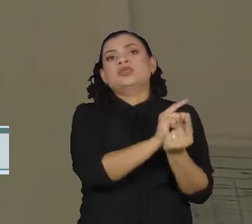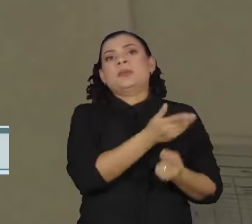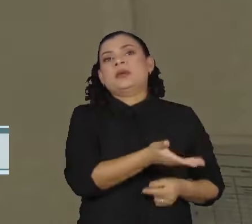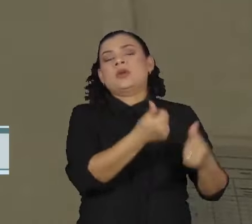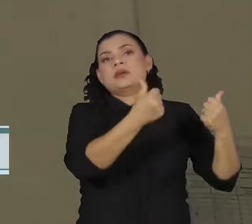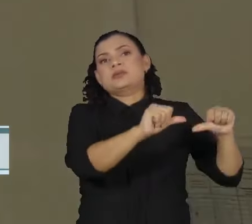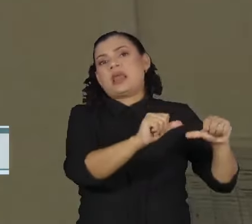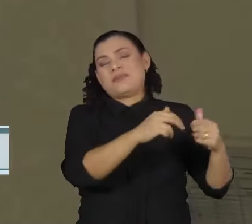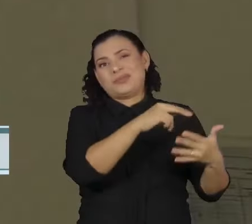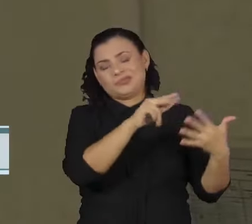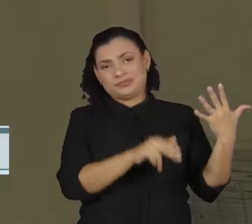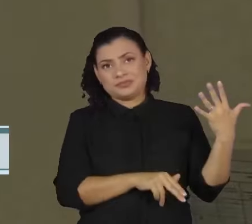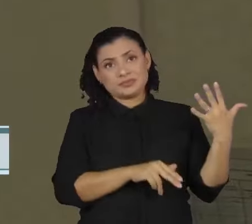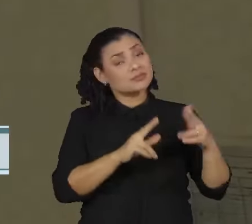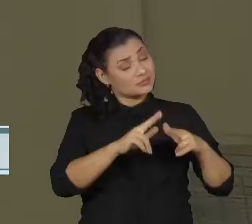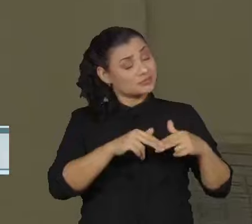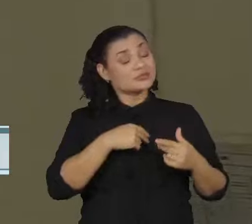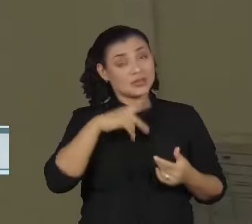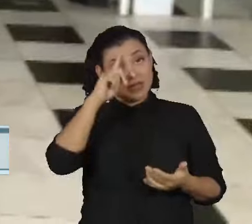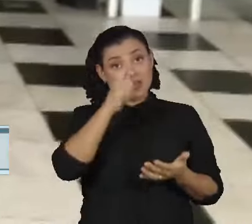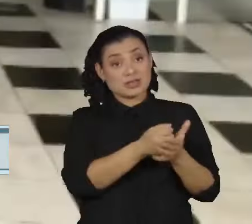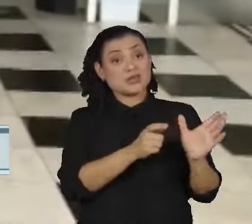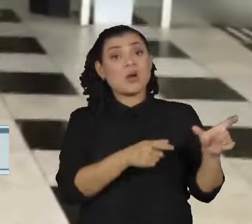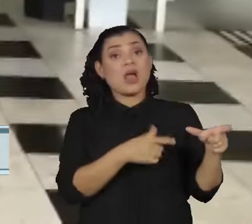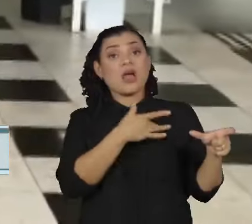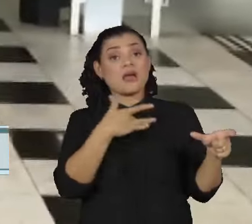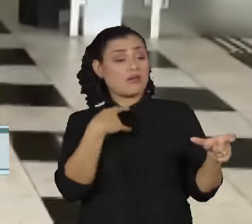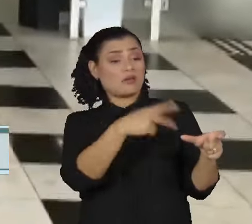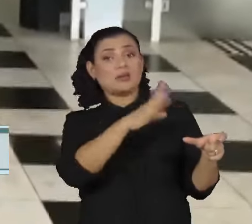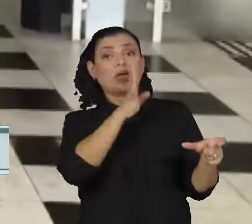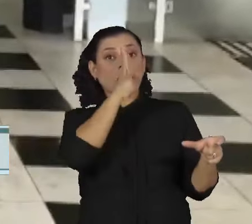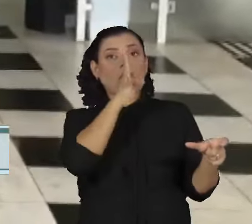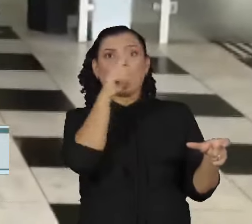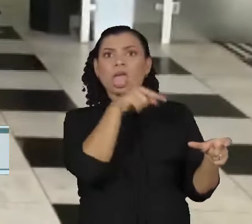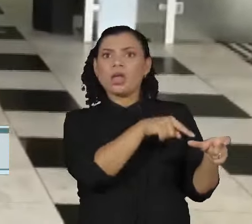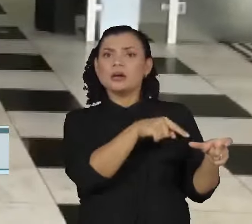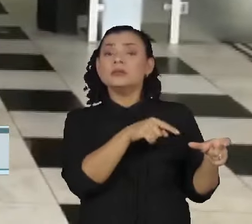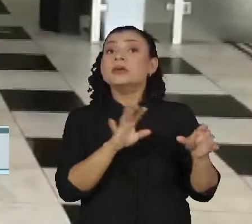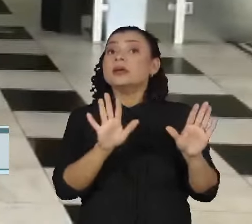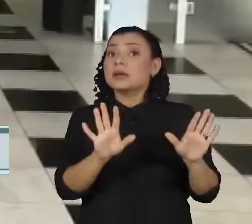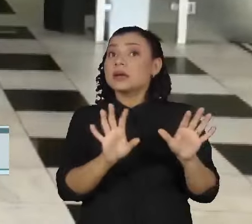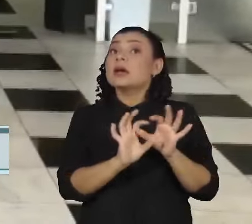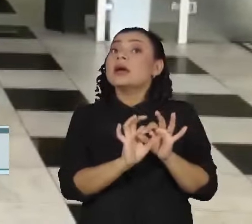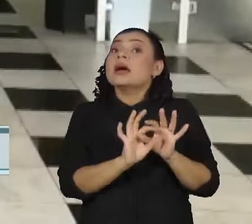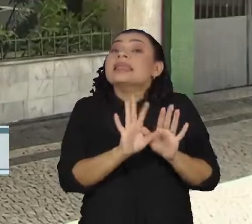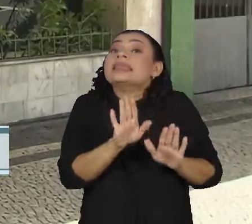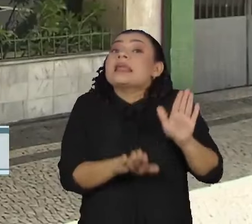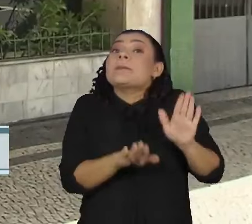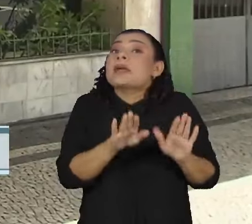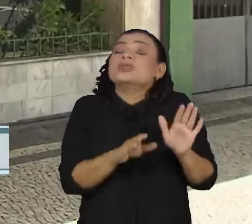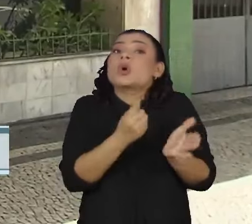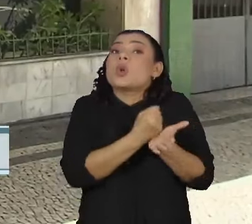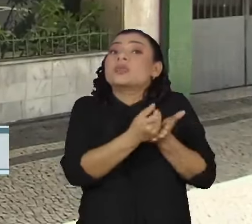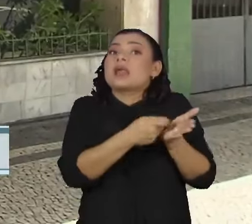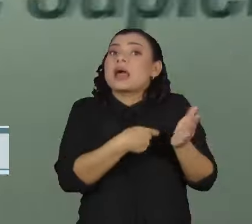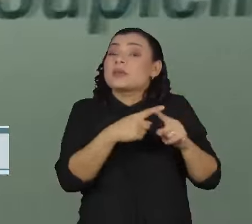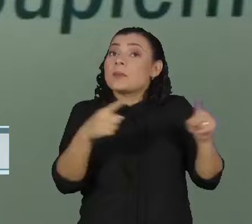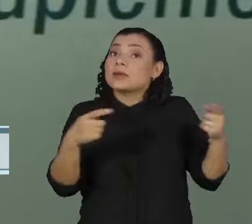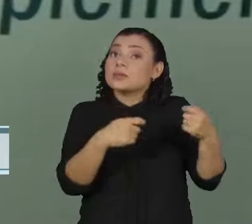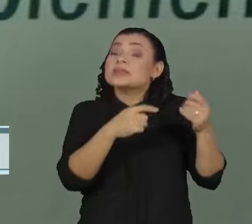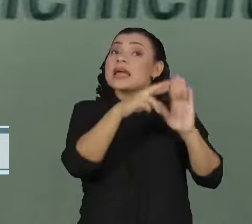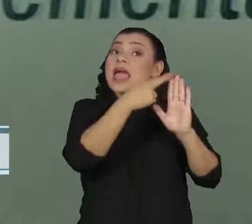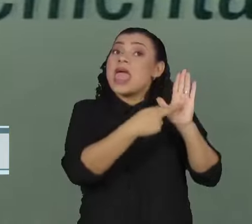dos serviços por decisão dos convênios é permitida por lei, dependendo do contrato. Mas a rescisão precisa